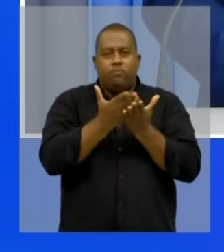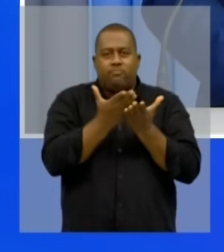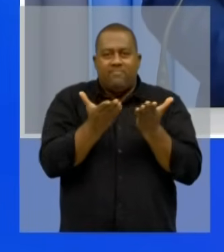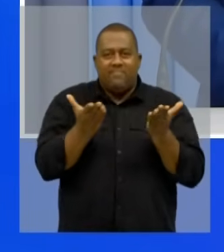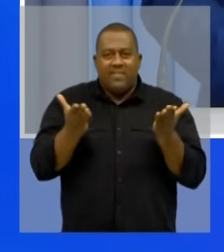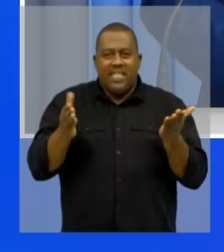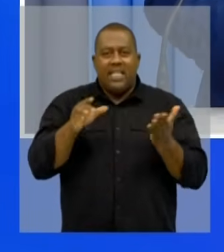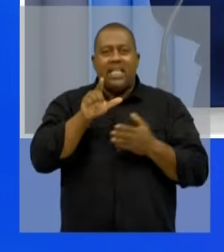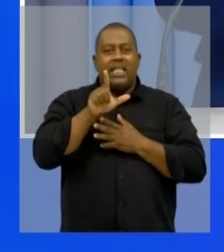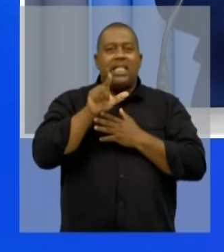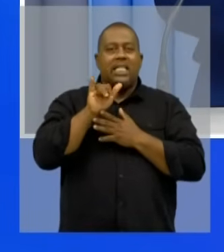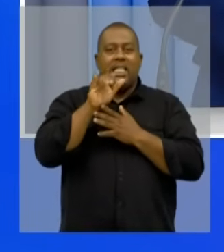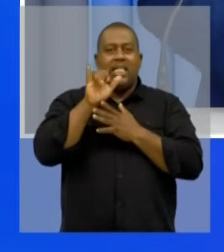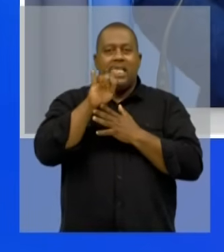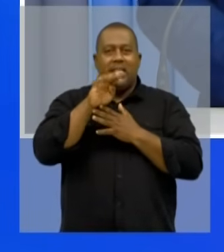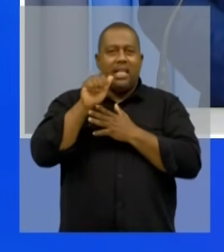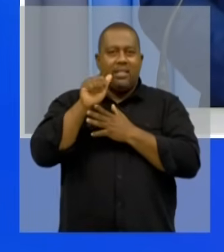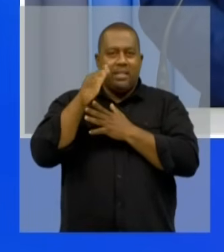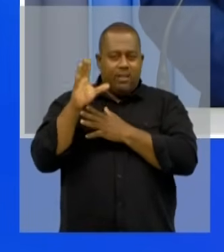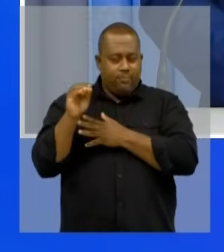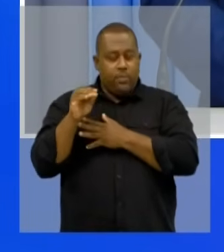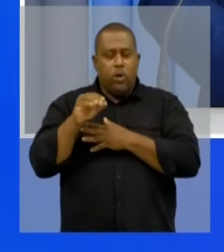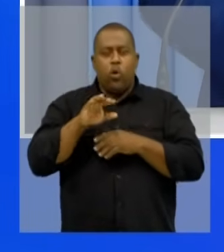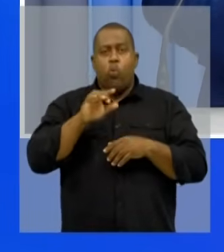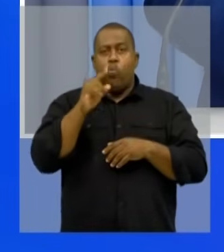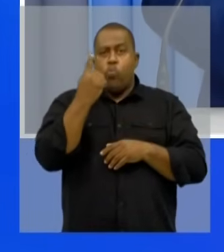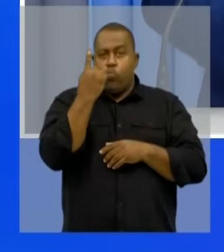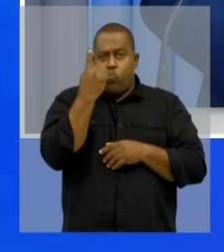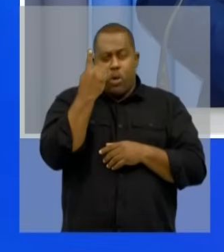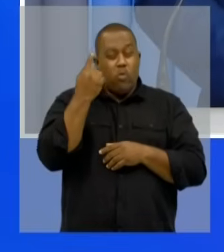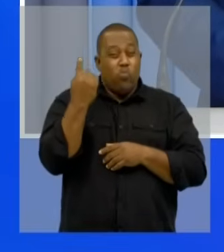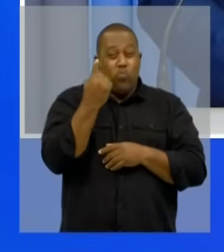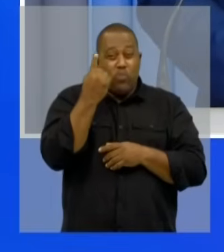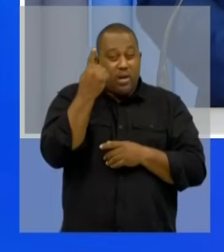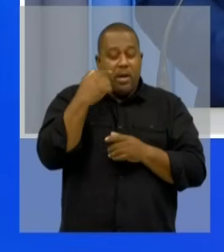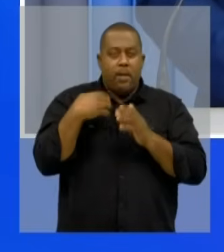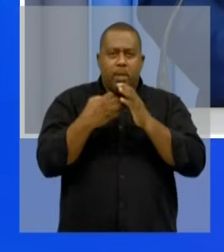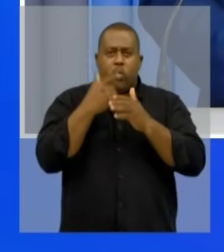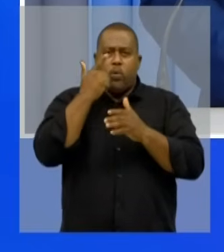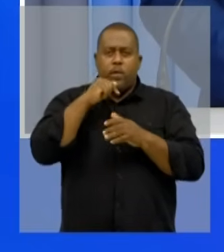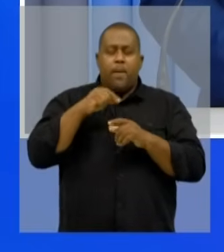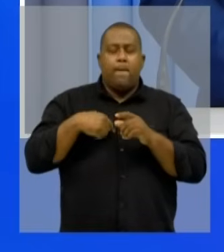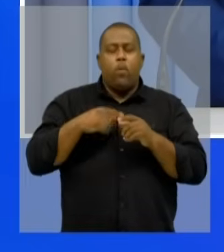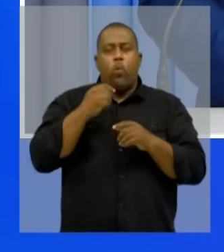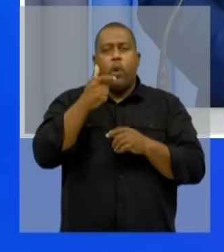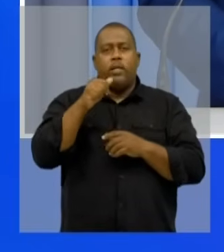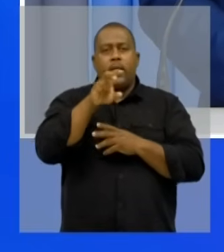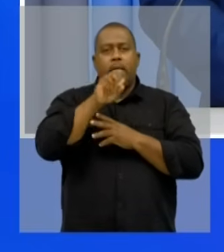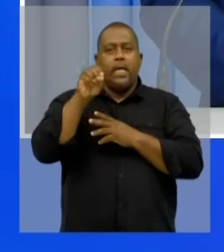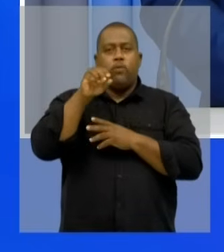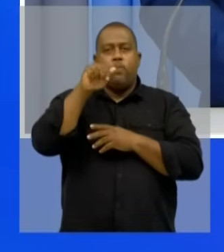prefeitura, considerando que uma única empresa fez quase R$500 milhão de contratos com a prefeitura?